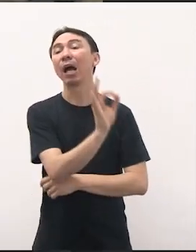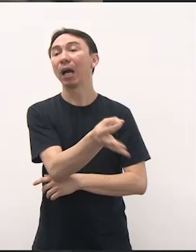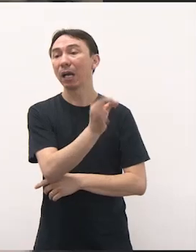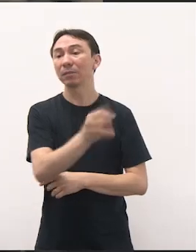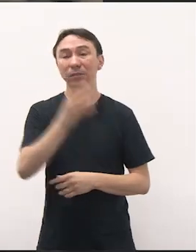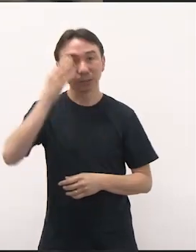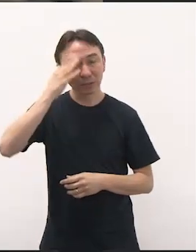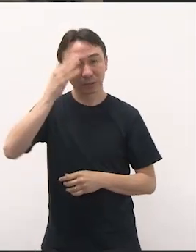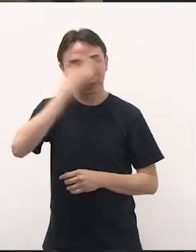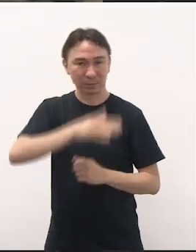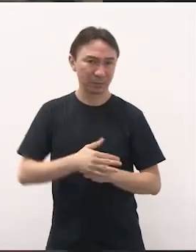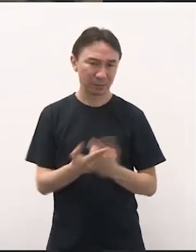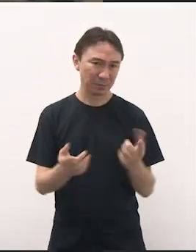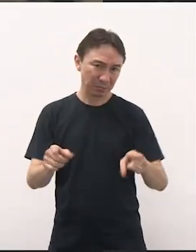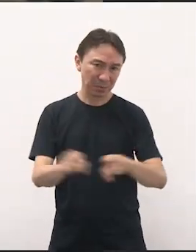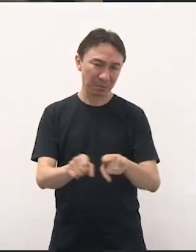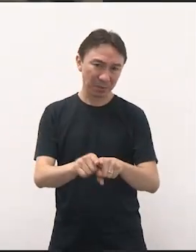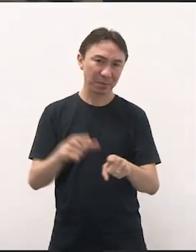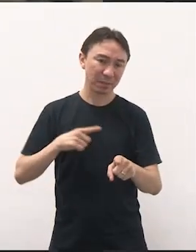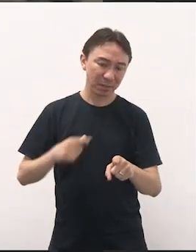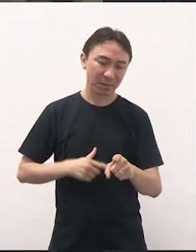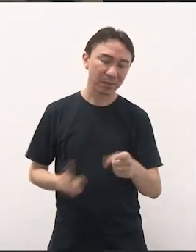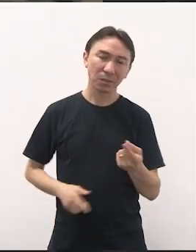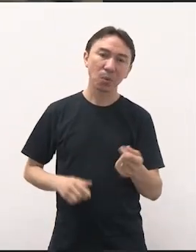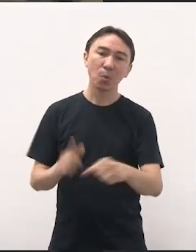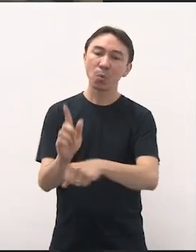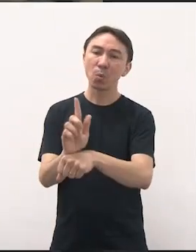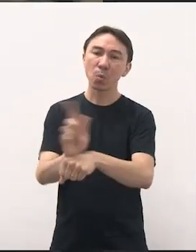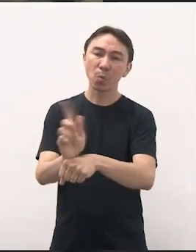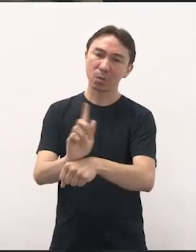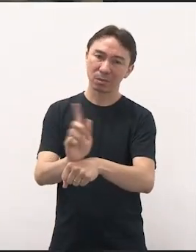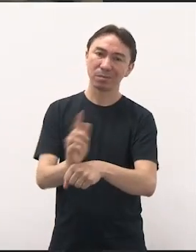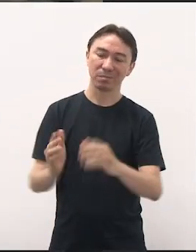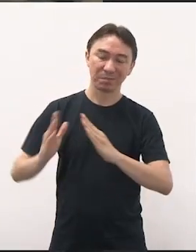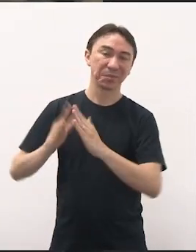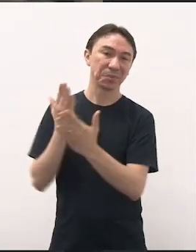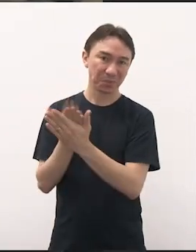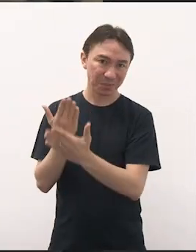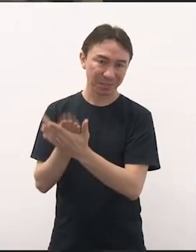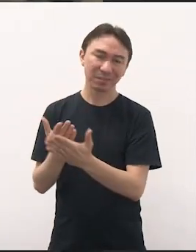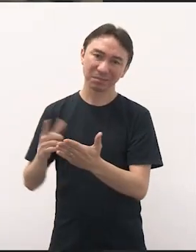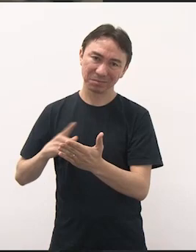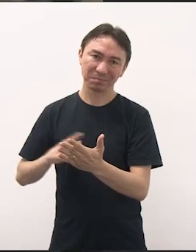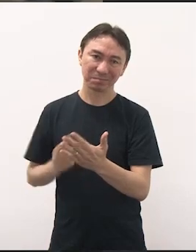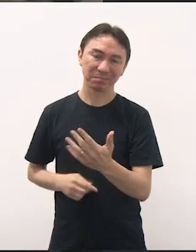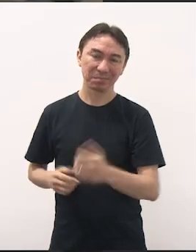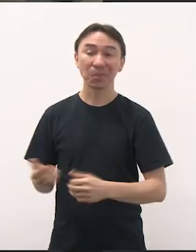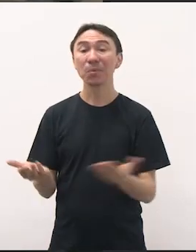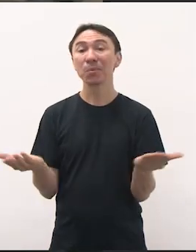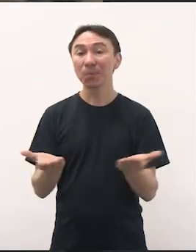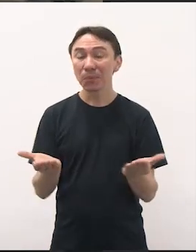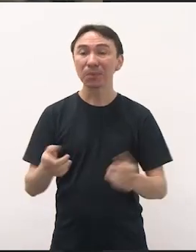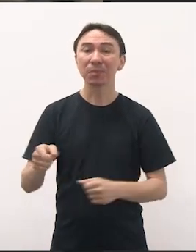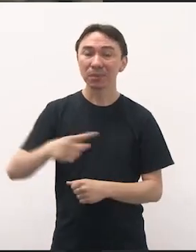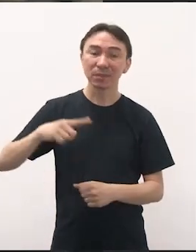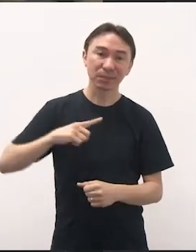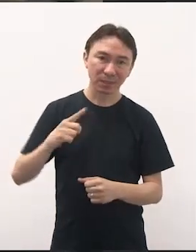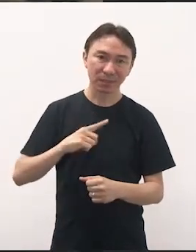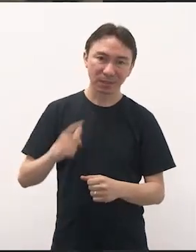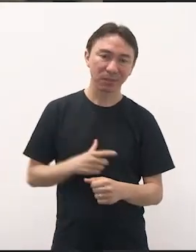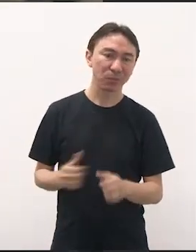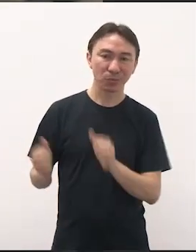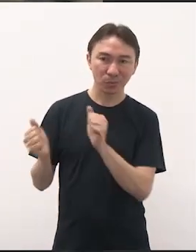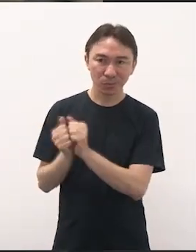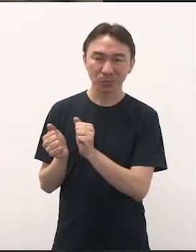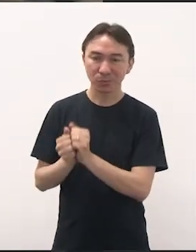já que as gestões escolares vão trazer essa realidade para vocês. A gente traz aqui hoje, então, os nossos parceiros, que